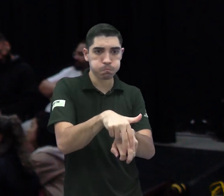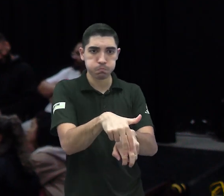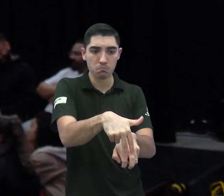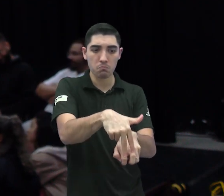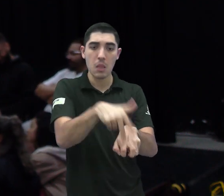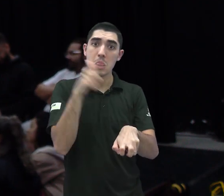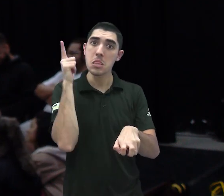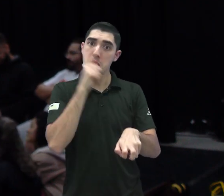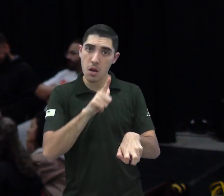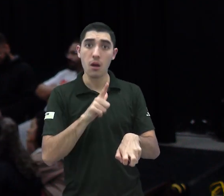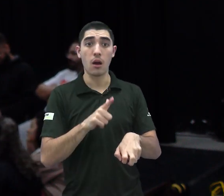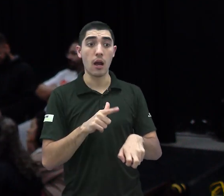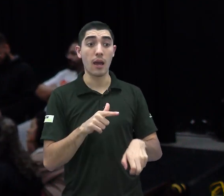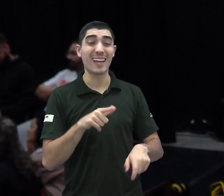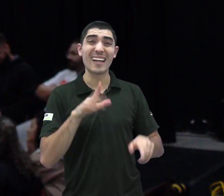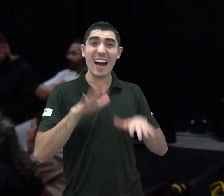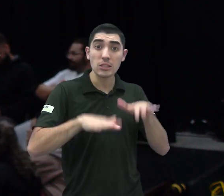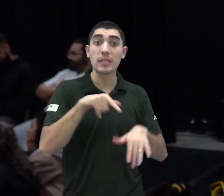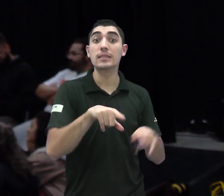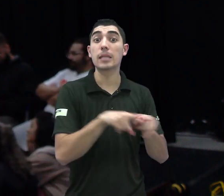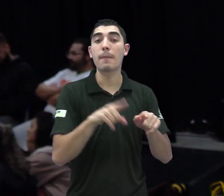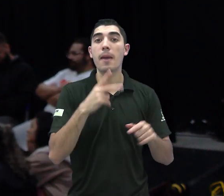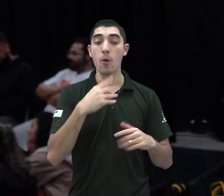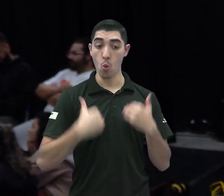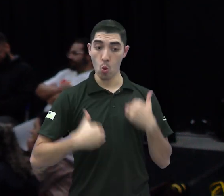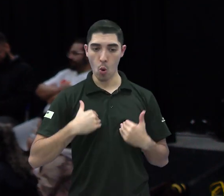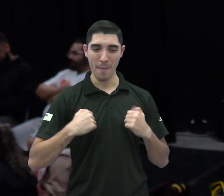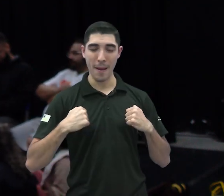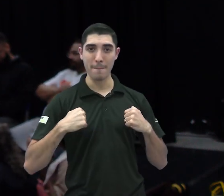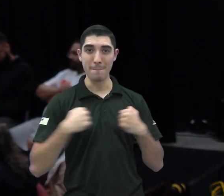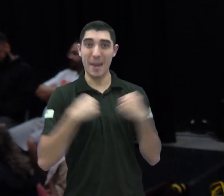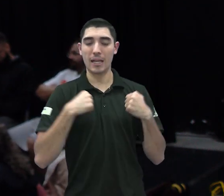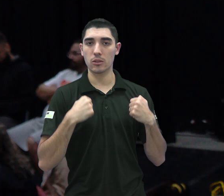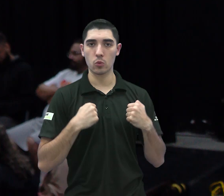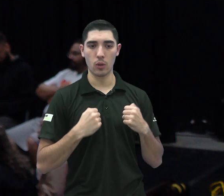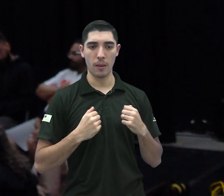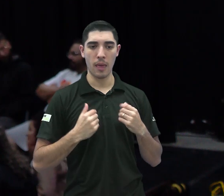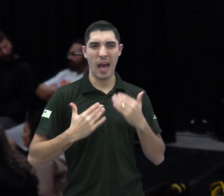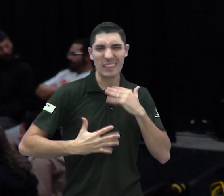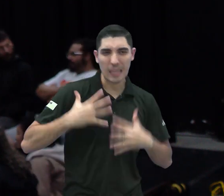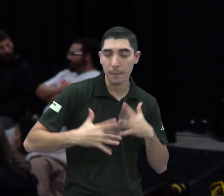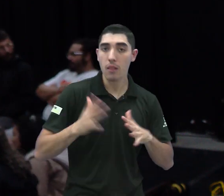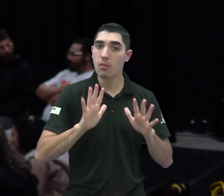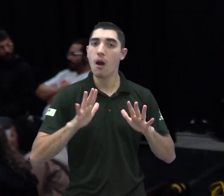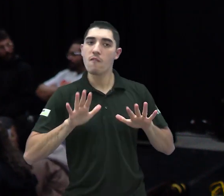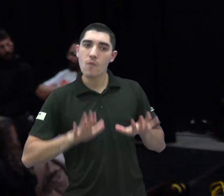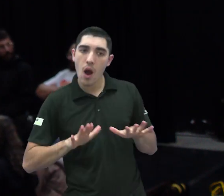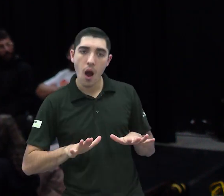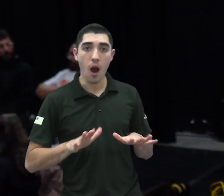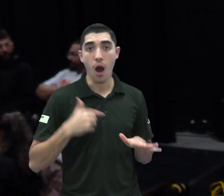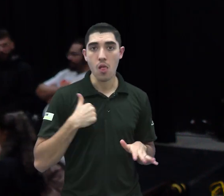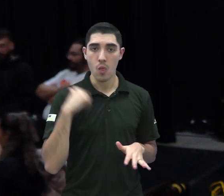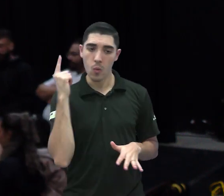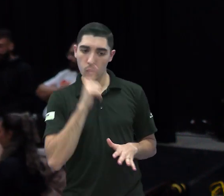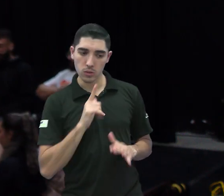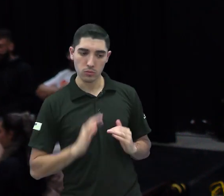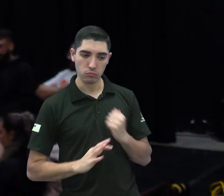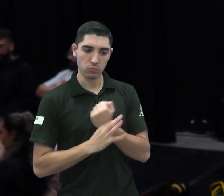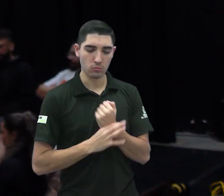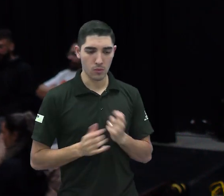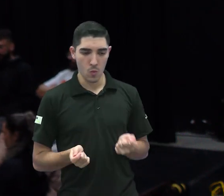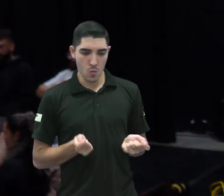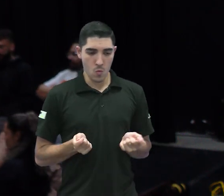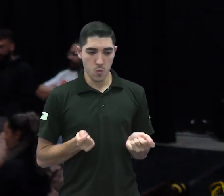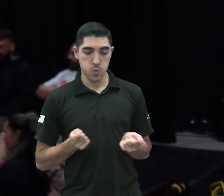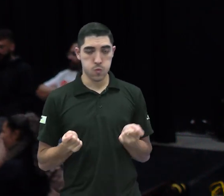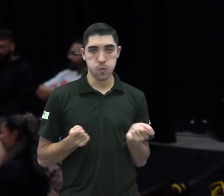mas ele, ao mesmo tempo, também ele absorve menos impacto no seu corpo. Um mais flexível responde mais devagar, mas também traz uma prevenção um pouquinho maior,